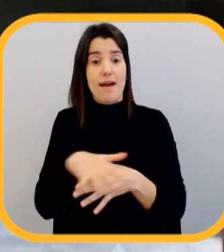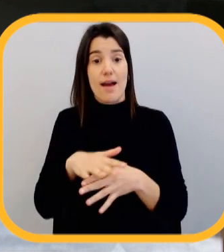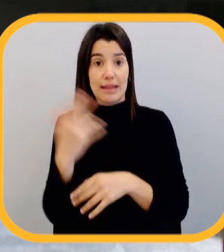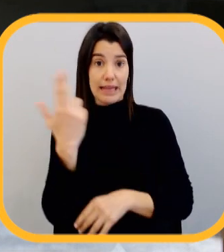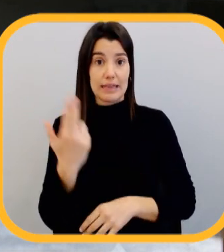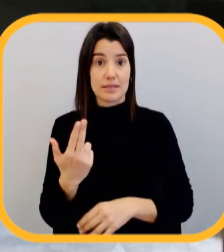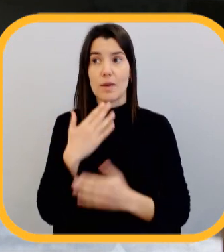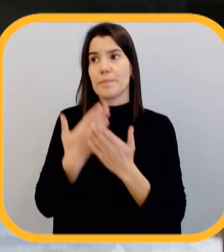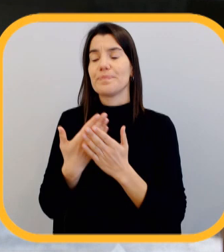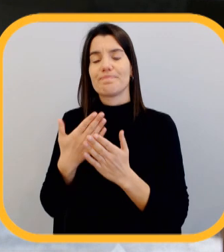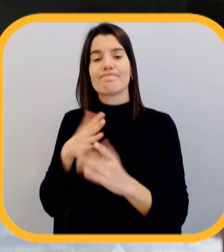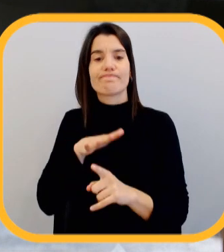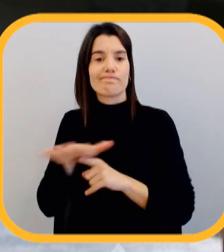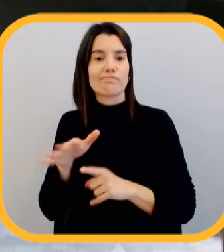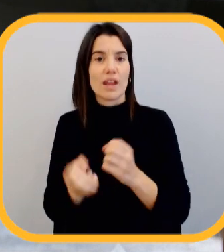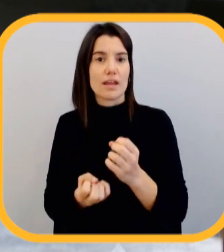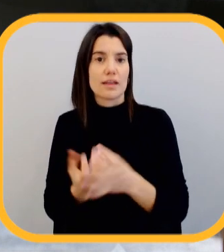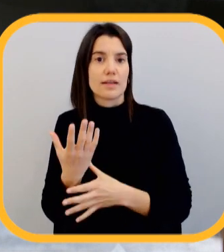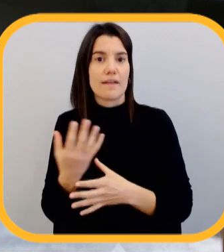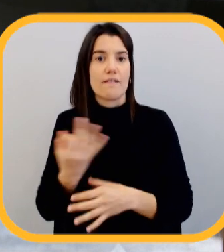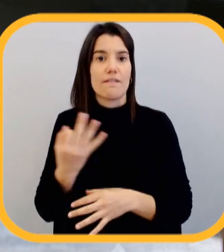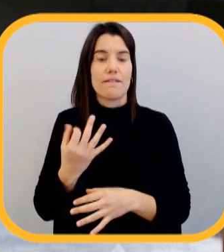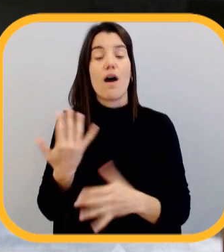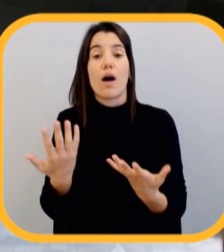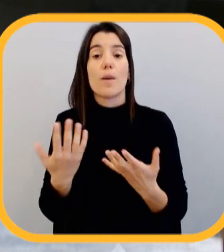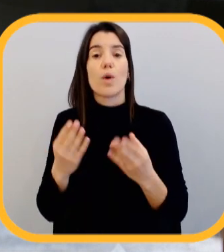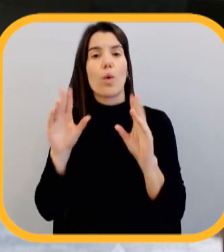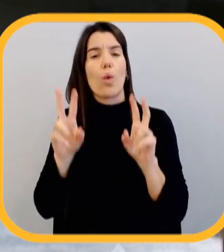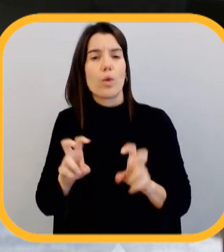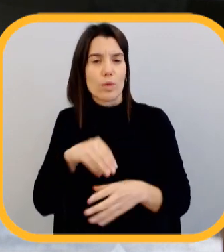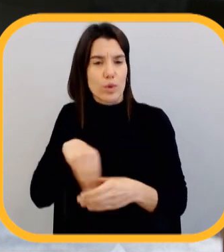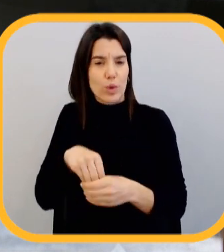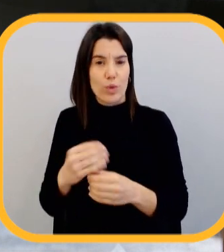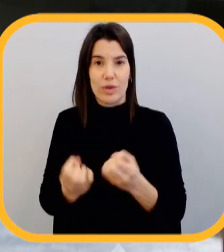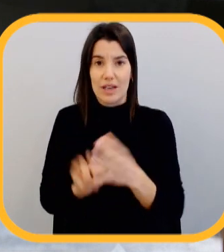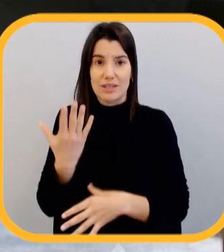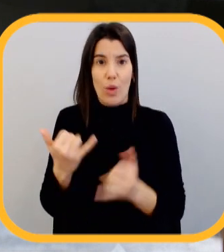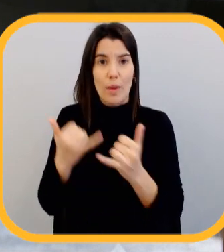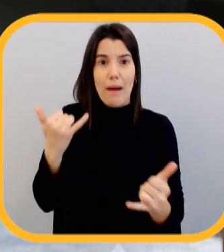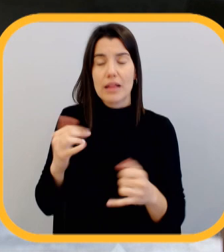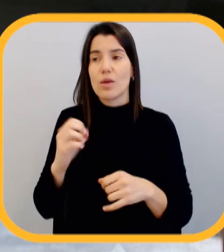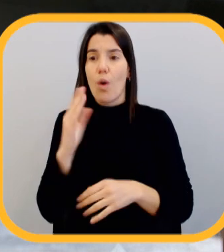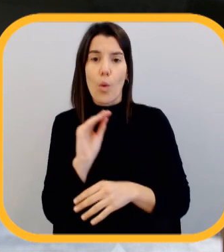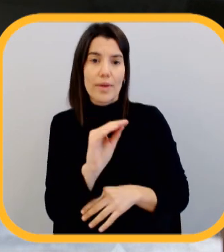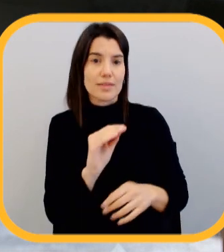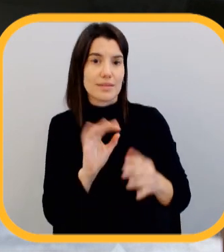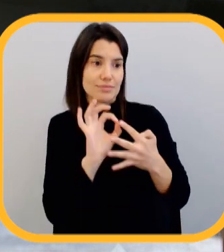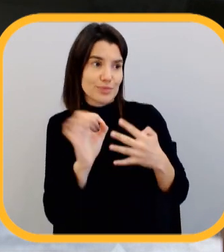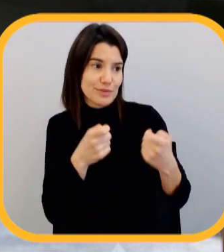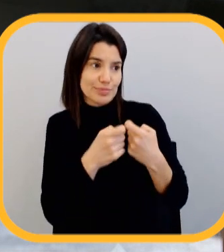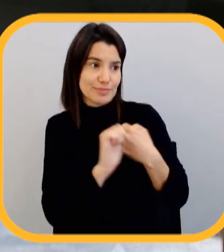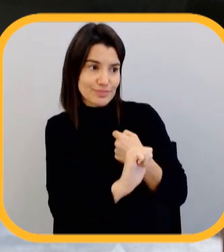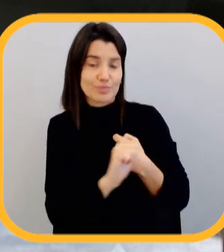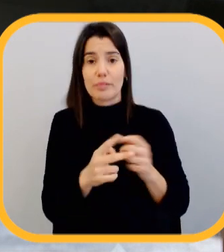as indústrias criativas têm impactos significativos, quer seja na criação automática de conteúdo, nas recomendações personalizadas,